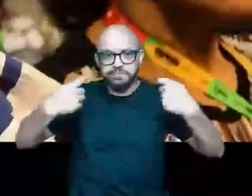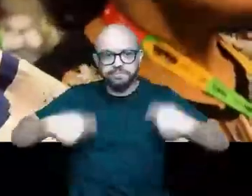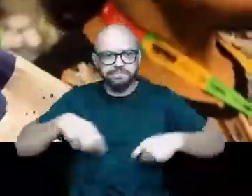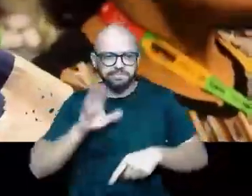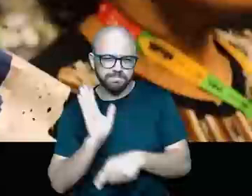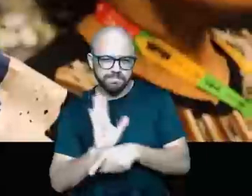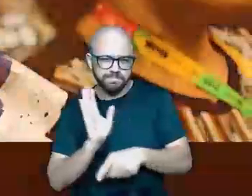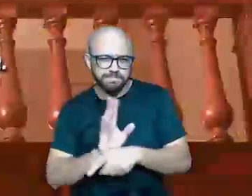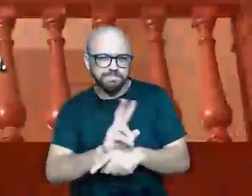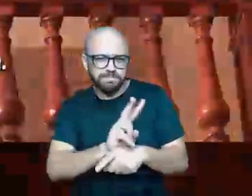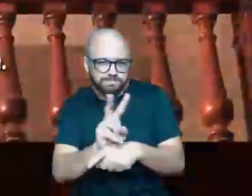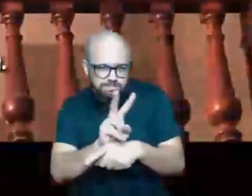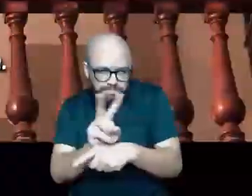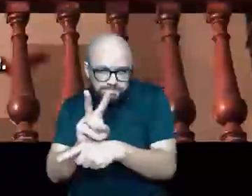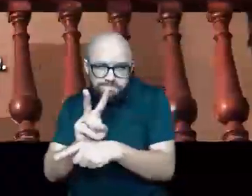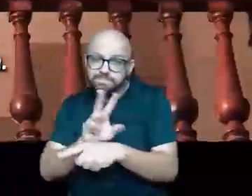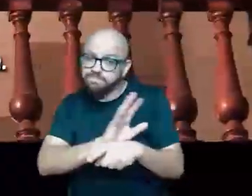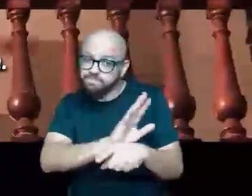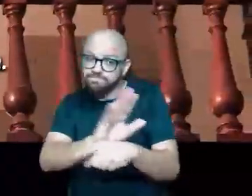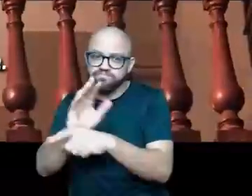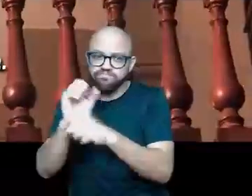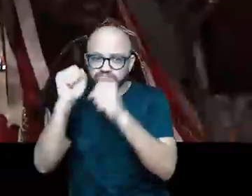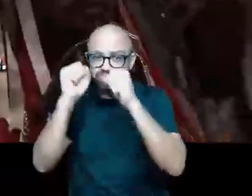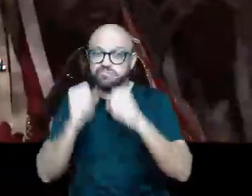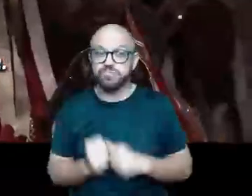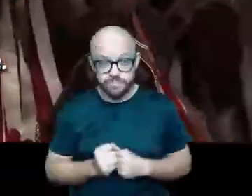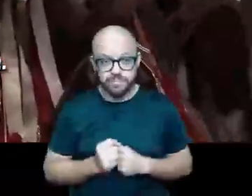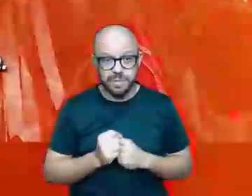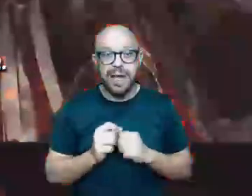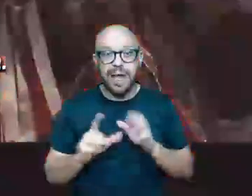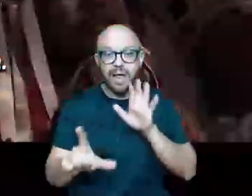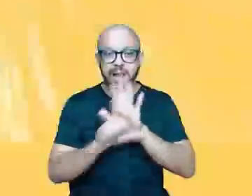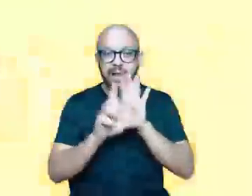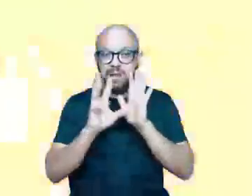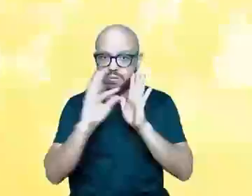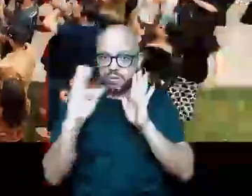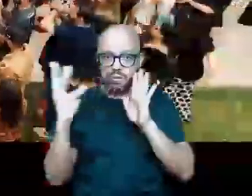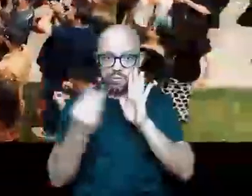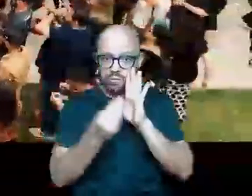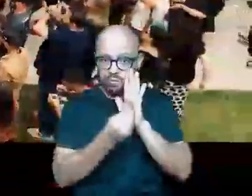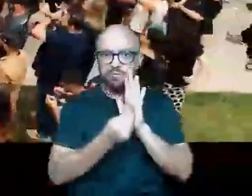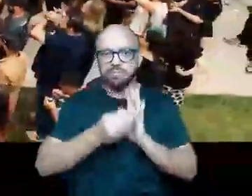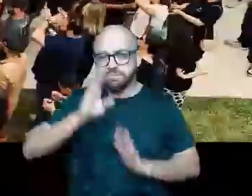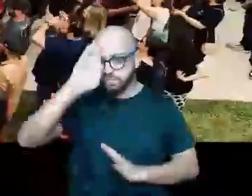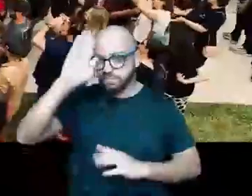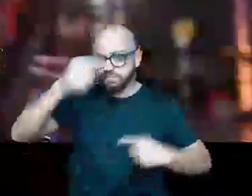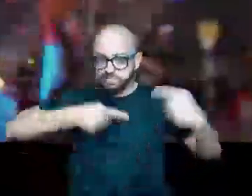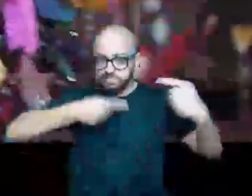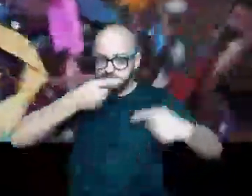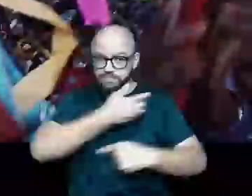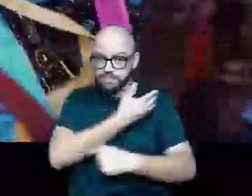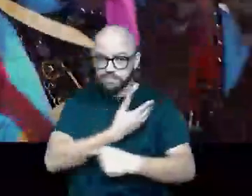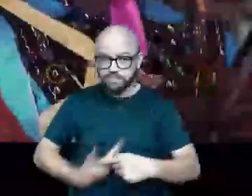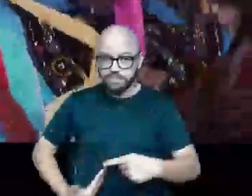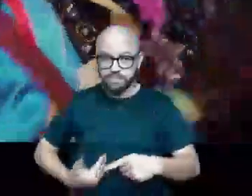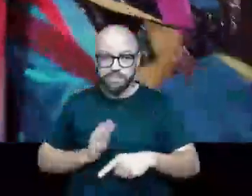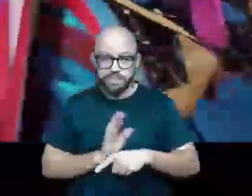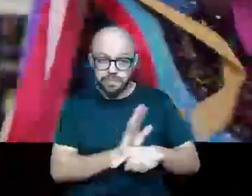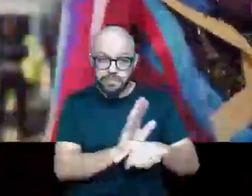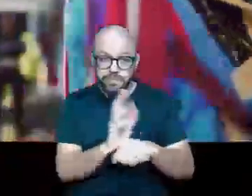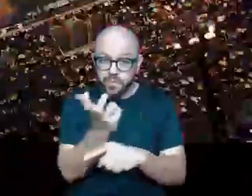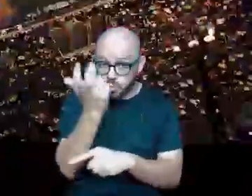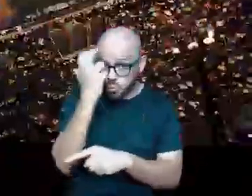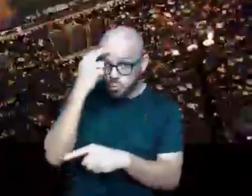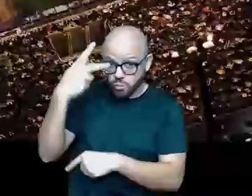a democracia, deve ser defendida e fortalecida. Essa é a função da Lei Rouanet, a principal